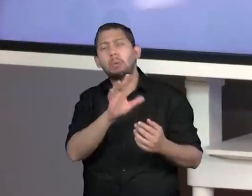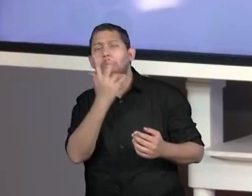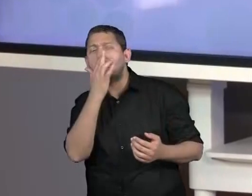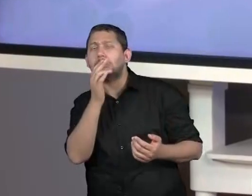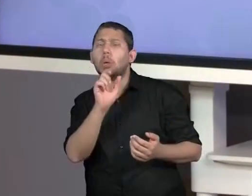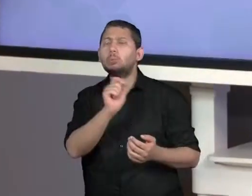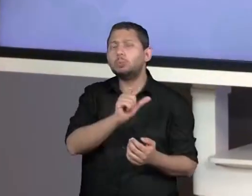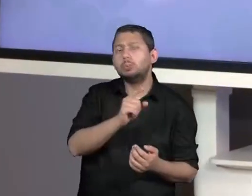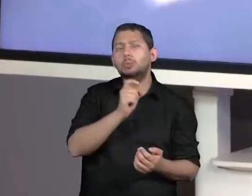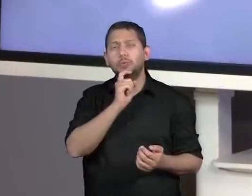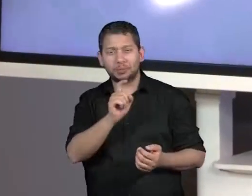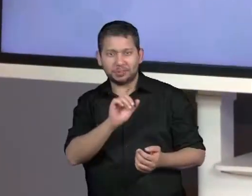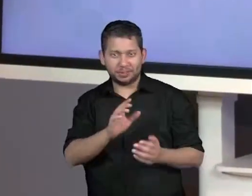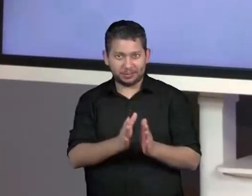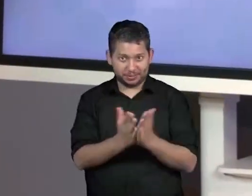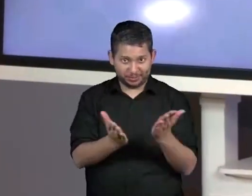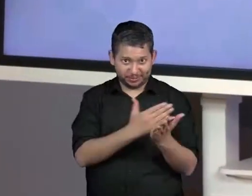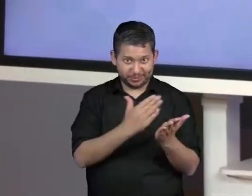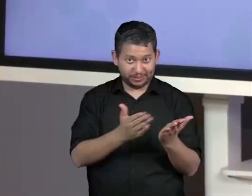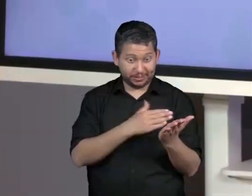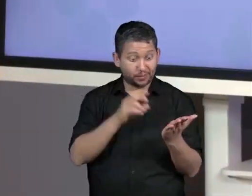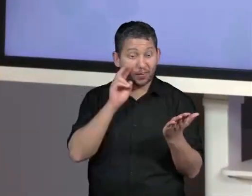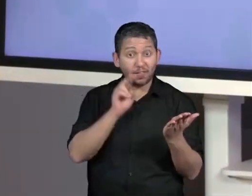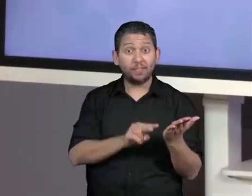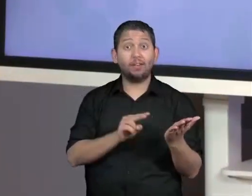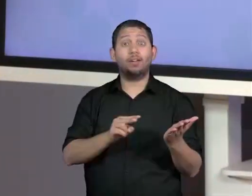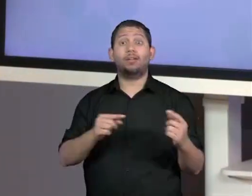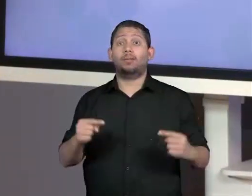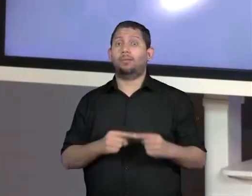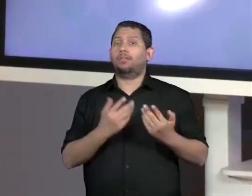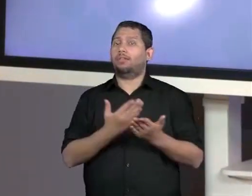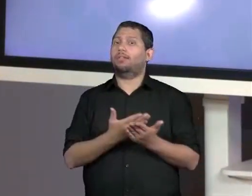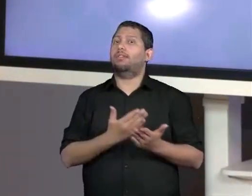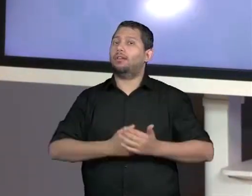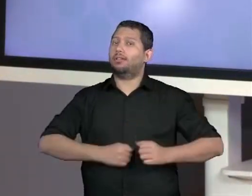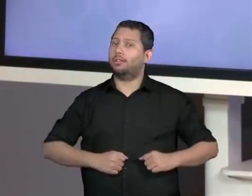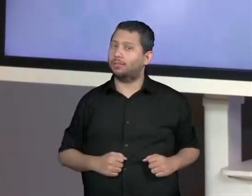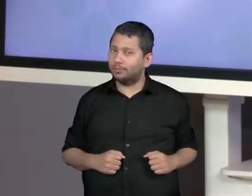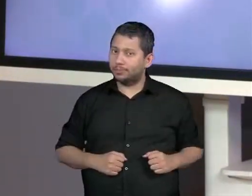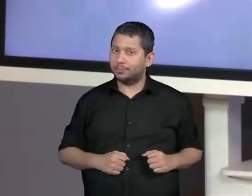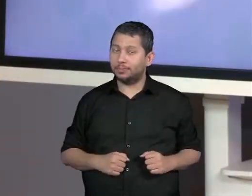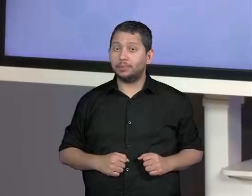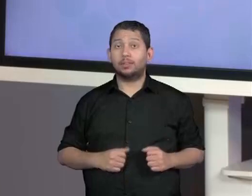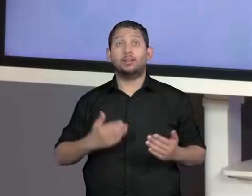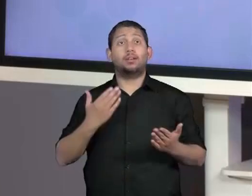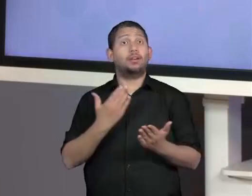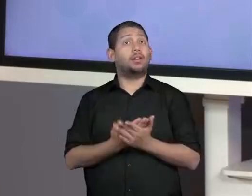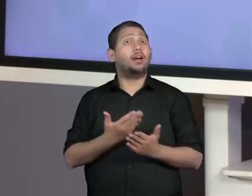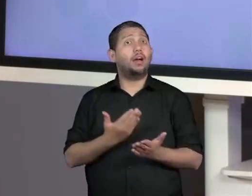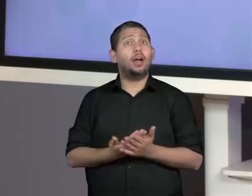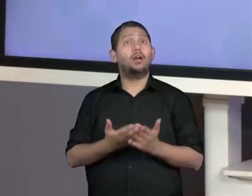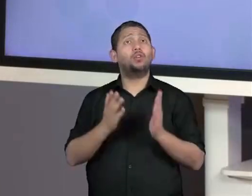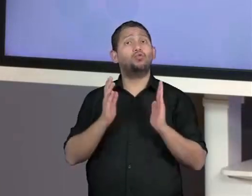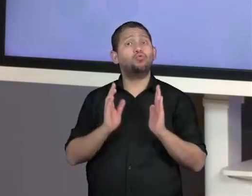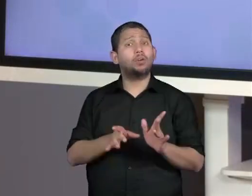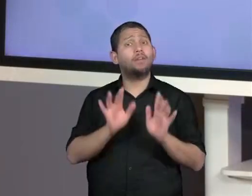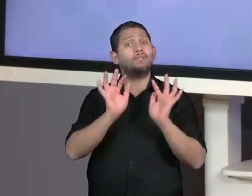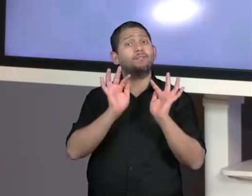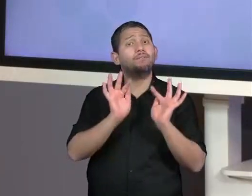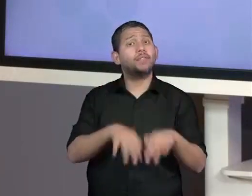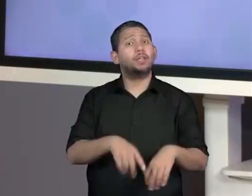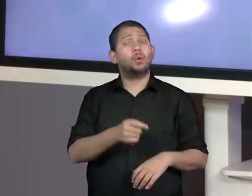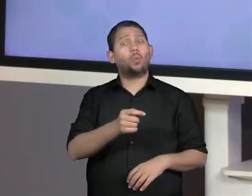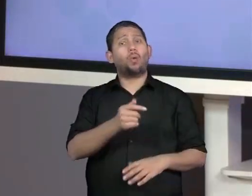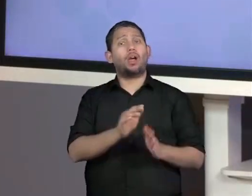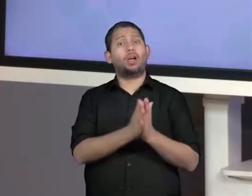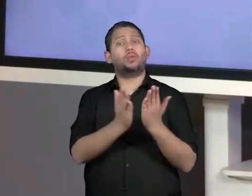vocês têm, para estar acompanhando a aula de hoje. Estamos já no finzinho do volume 2, para a